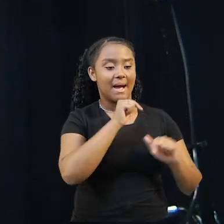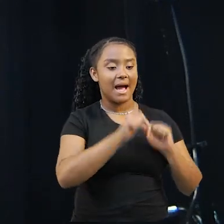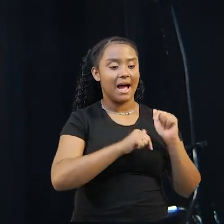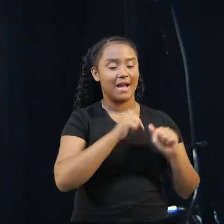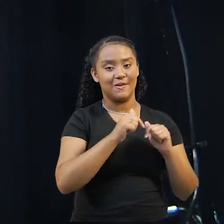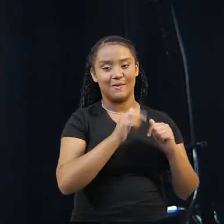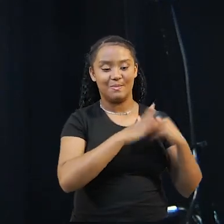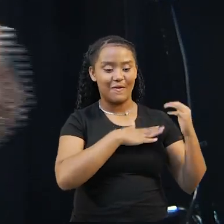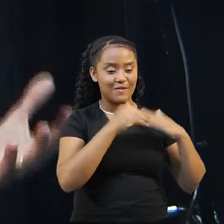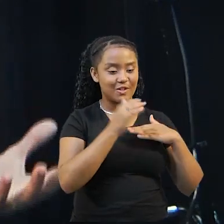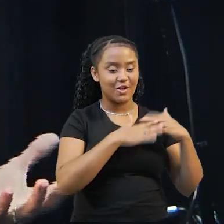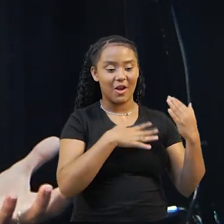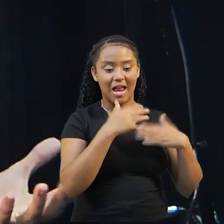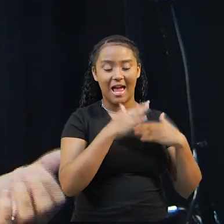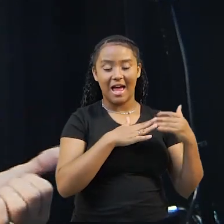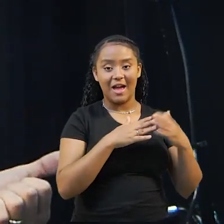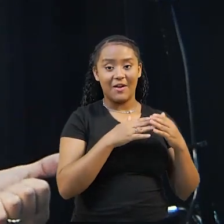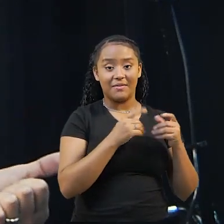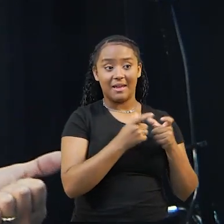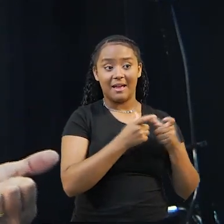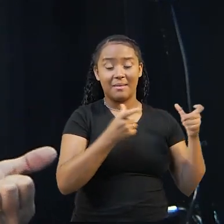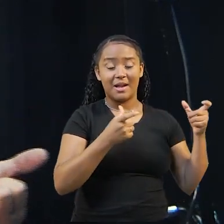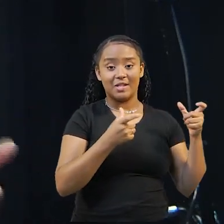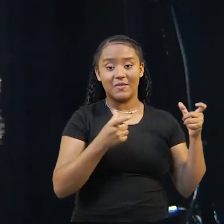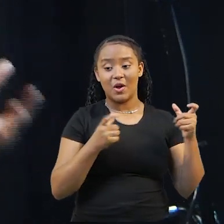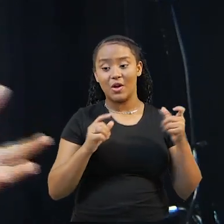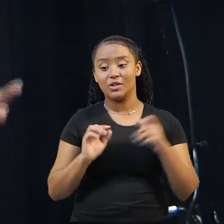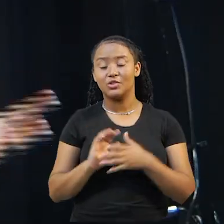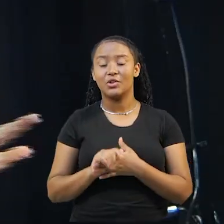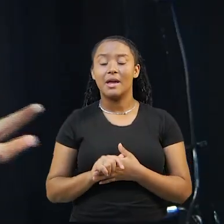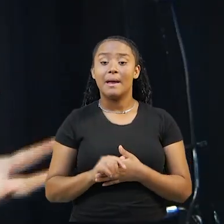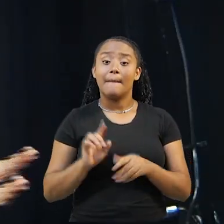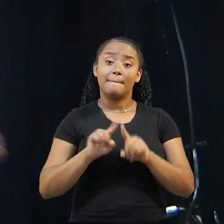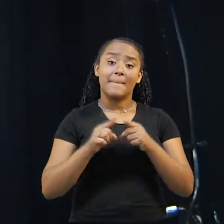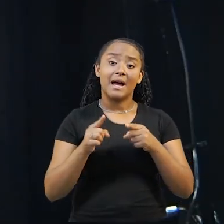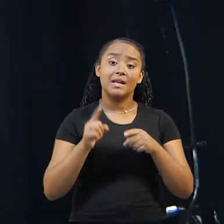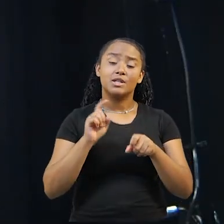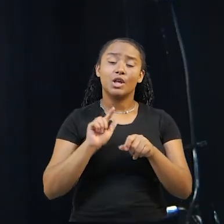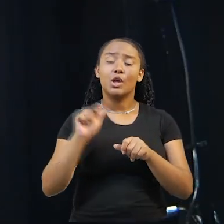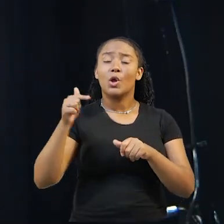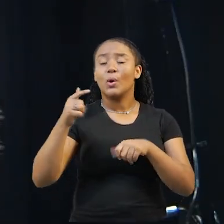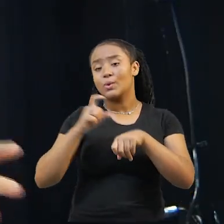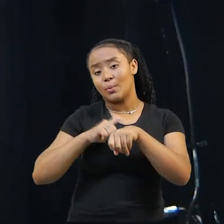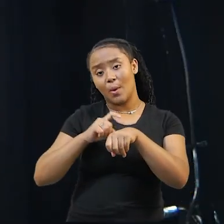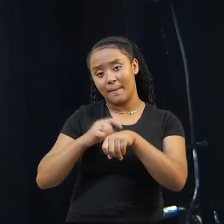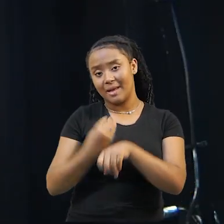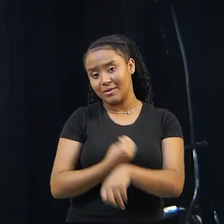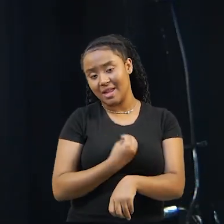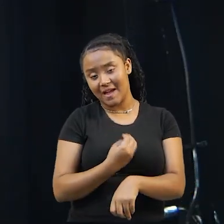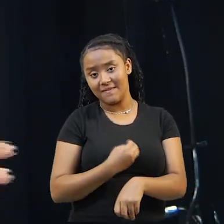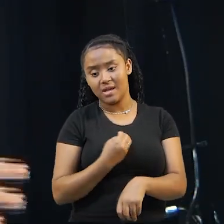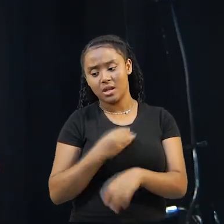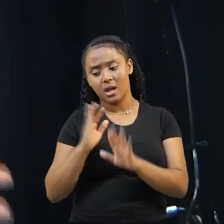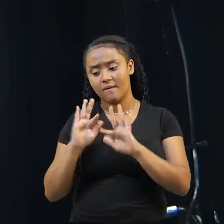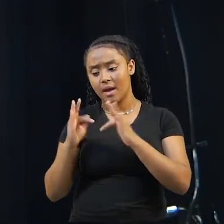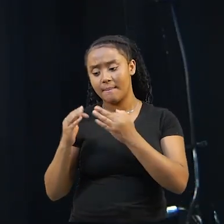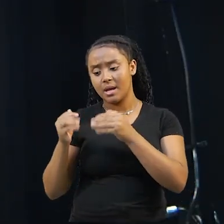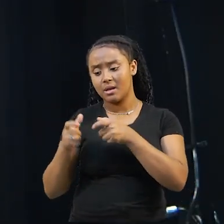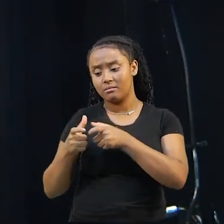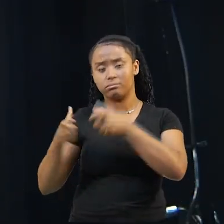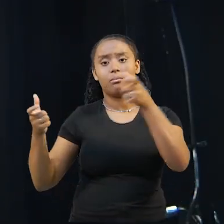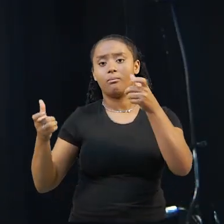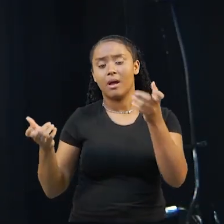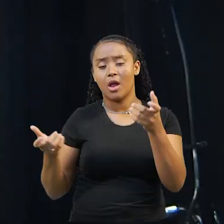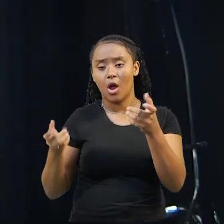trabalho, para a carreira, em outros para a vida familiar. E eu acho que é um pouco assim, Tem momentos que eu sinto que a UFO